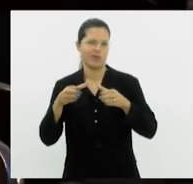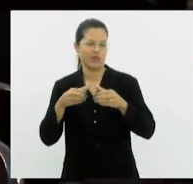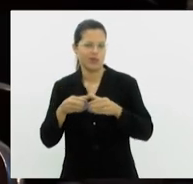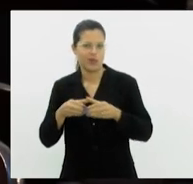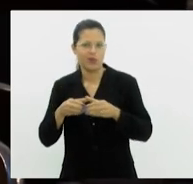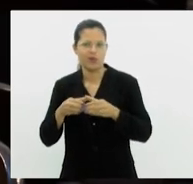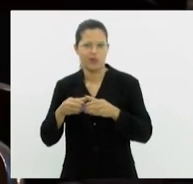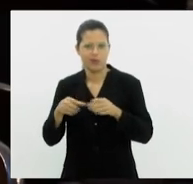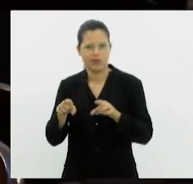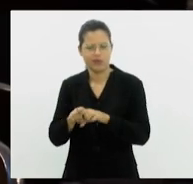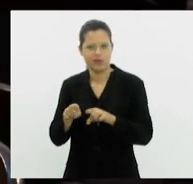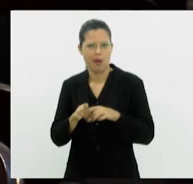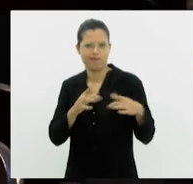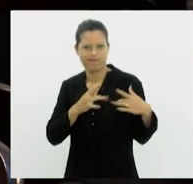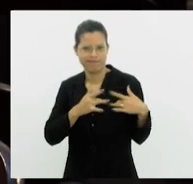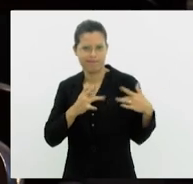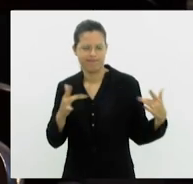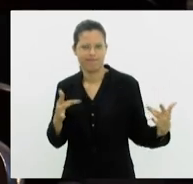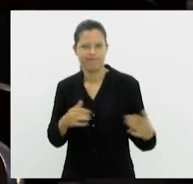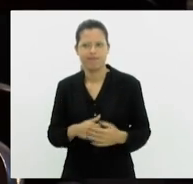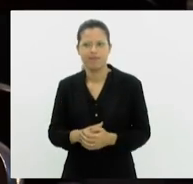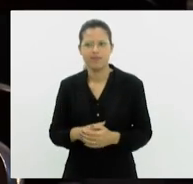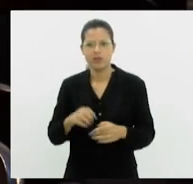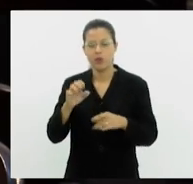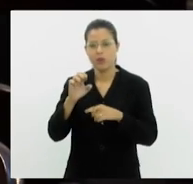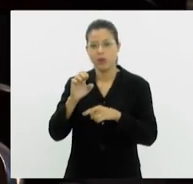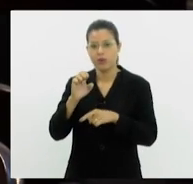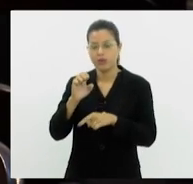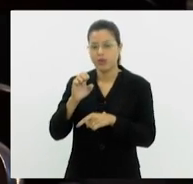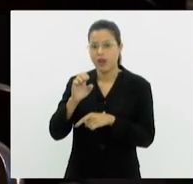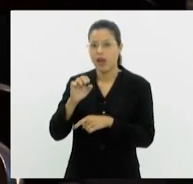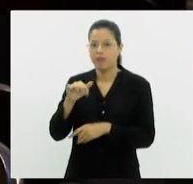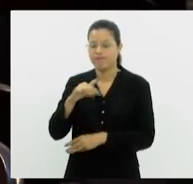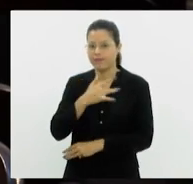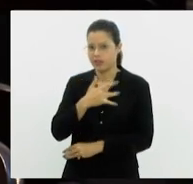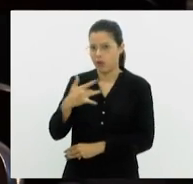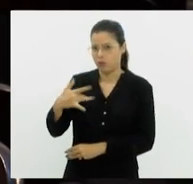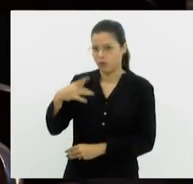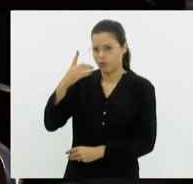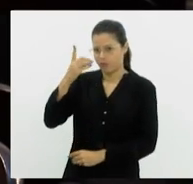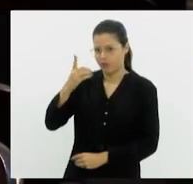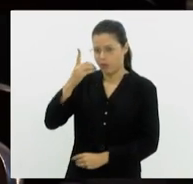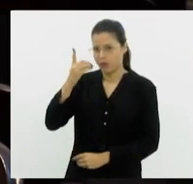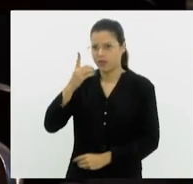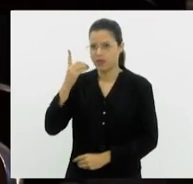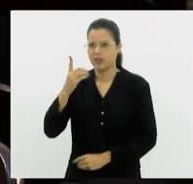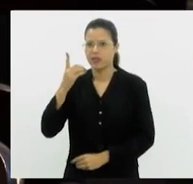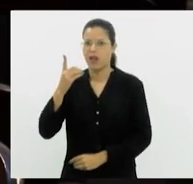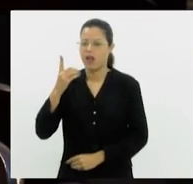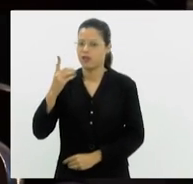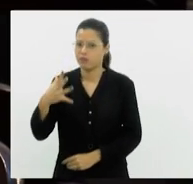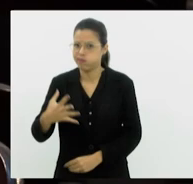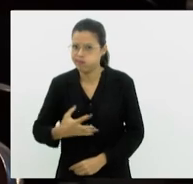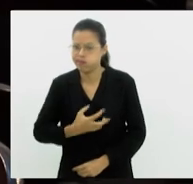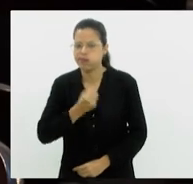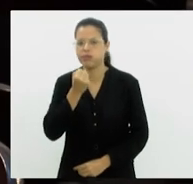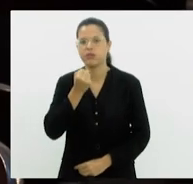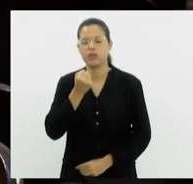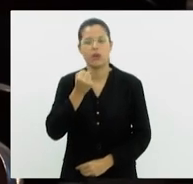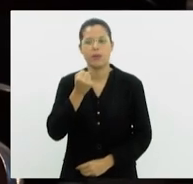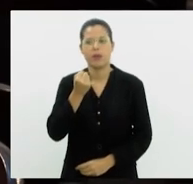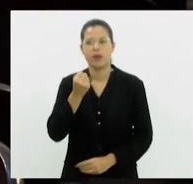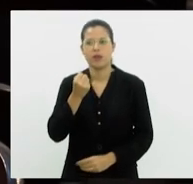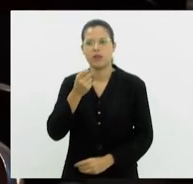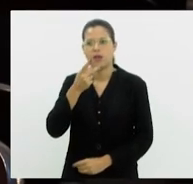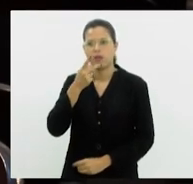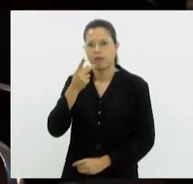bastante solícito. O estado de saúde do deputado Otone de Paula Pai pegou a todos de surpresa através de uma fala